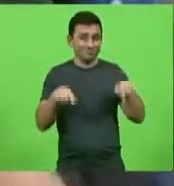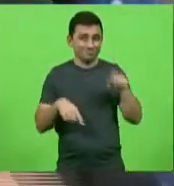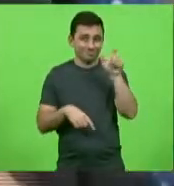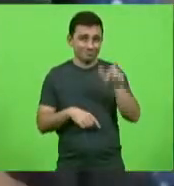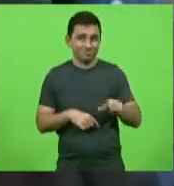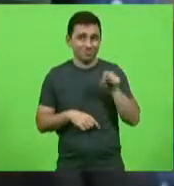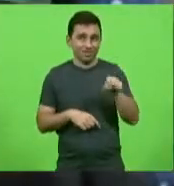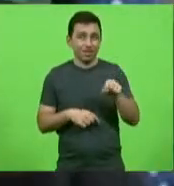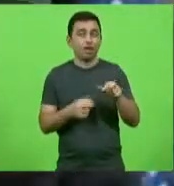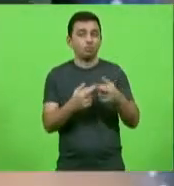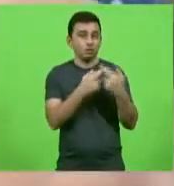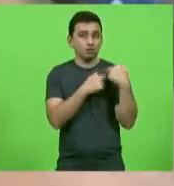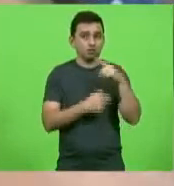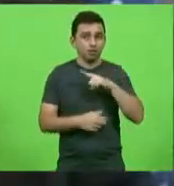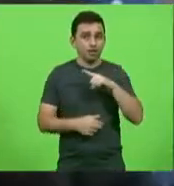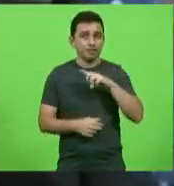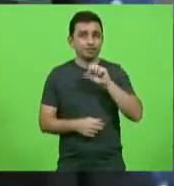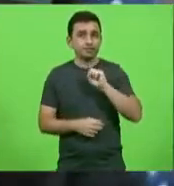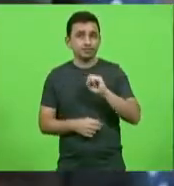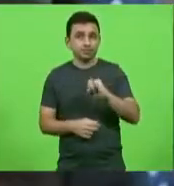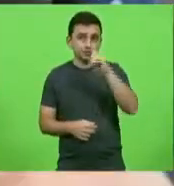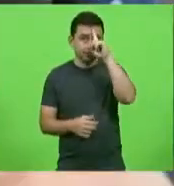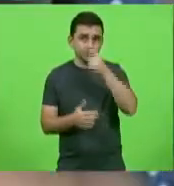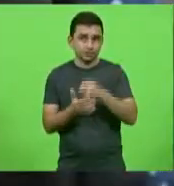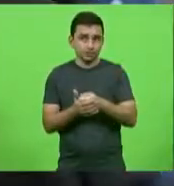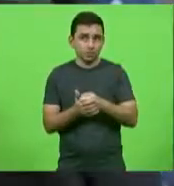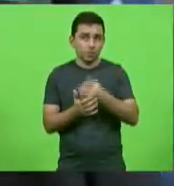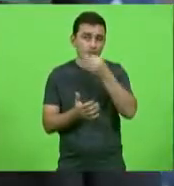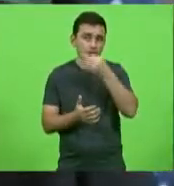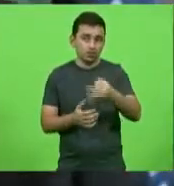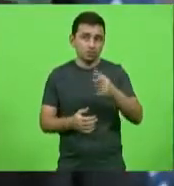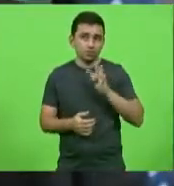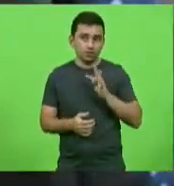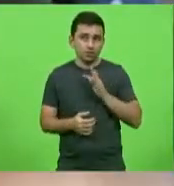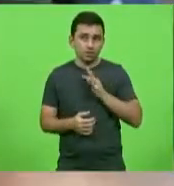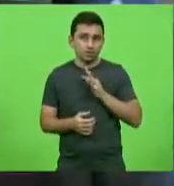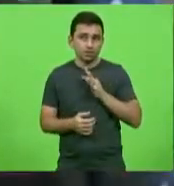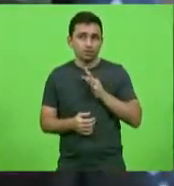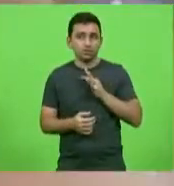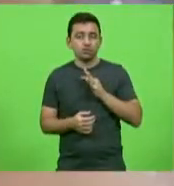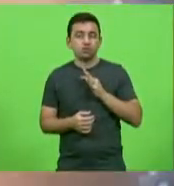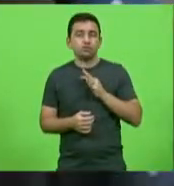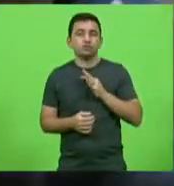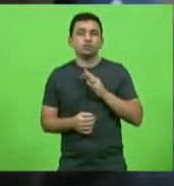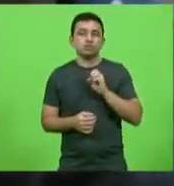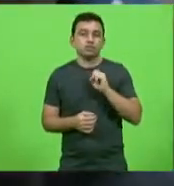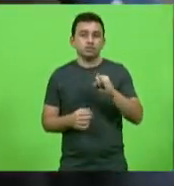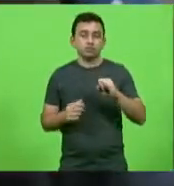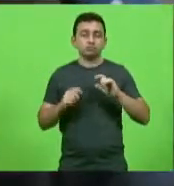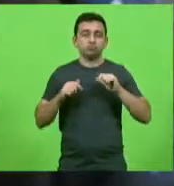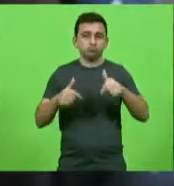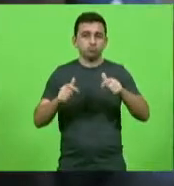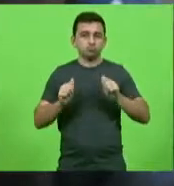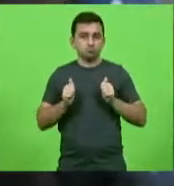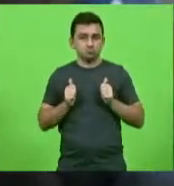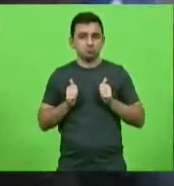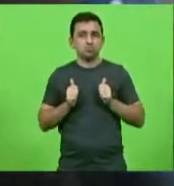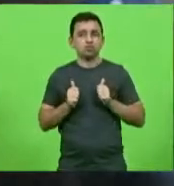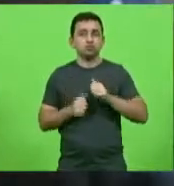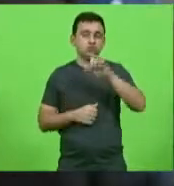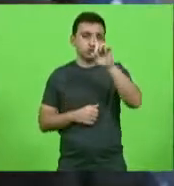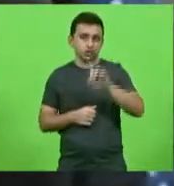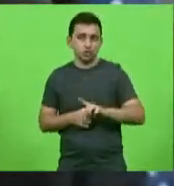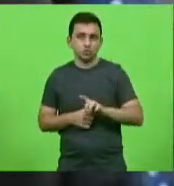ser responsabilizado por suas decisões ou opiniões técnicas de agir ou se omitir com dolo, direito